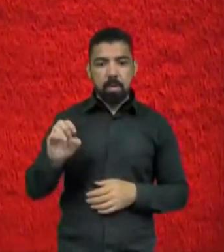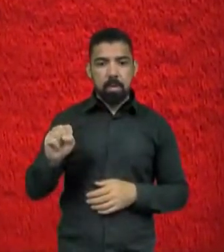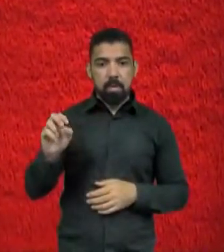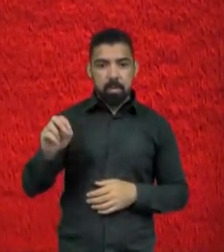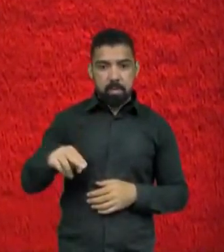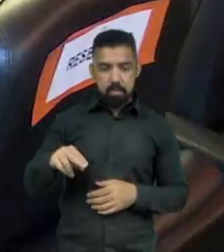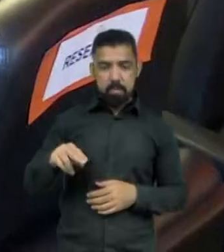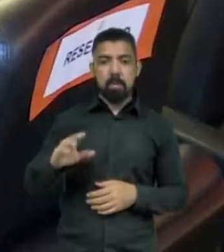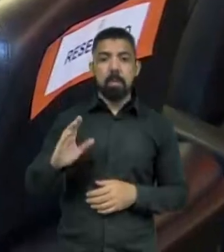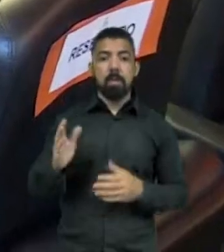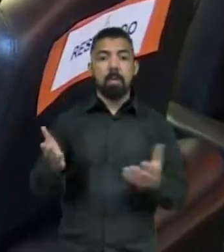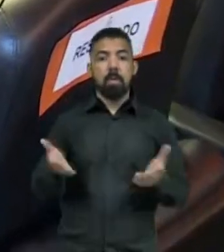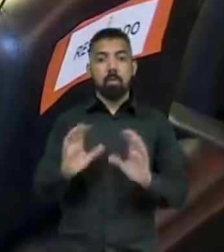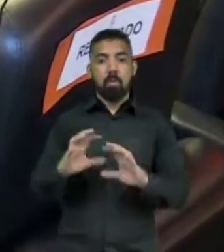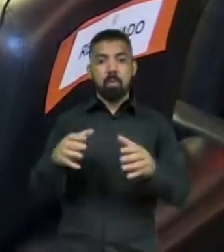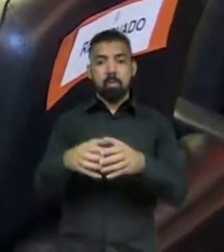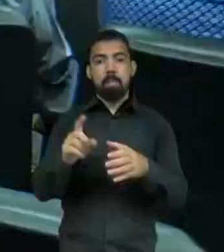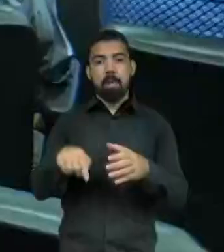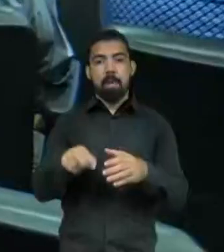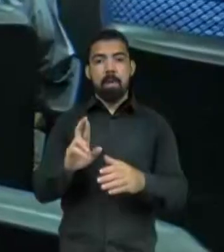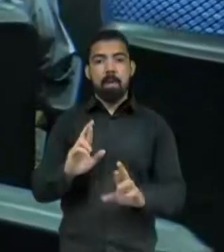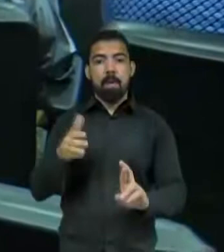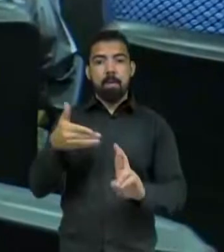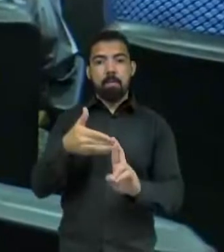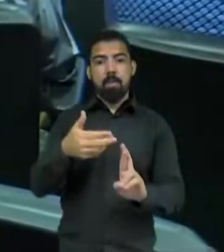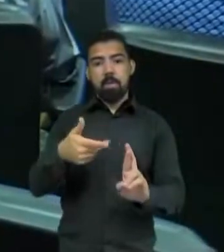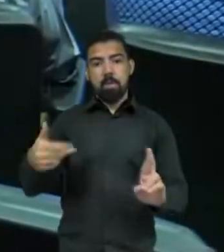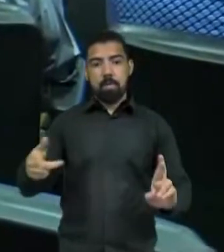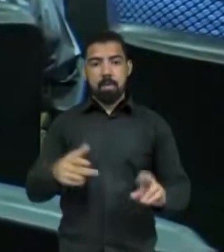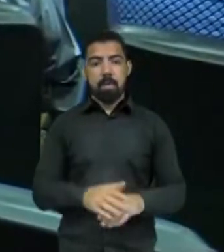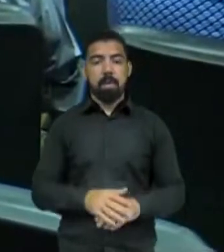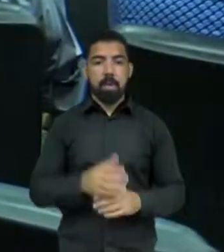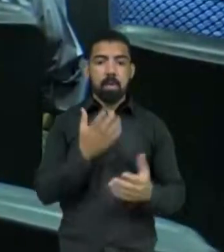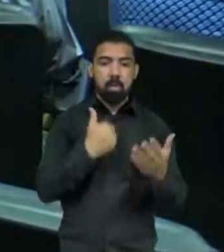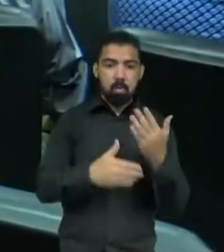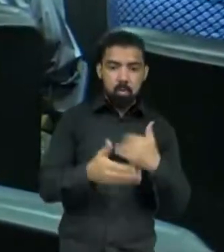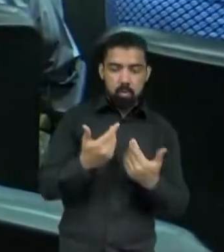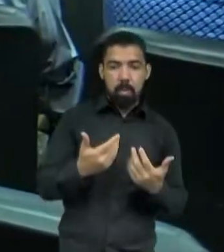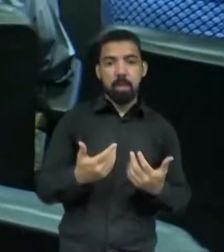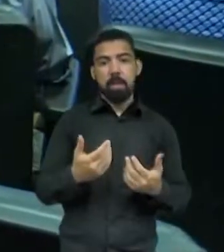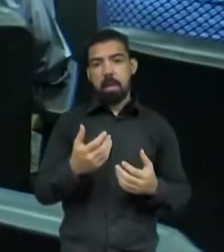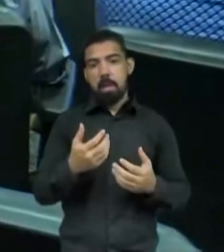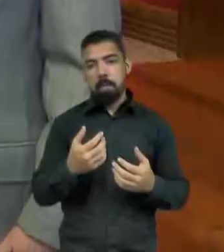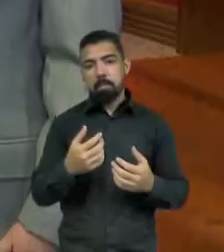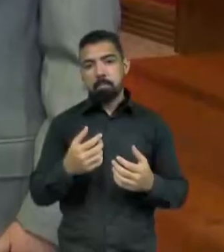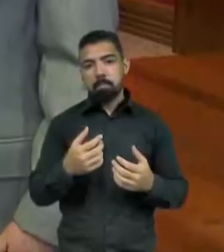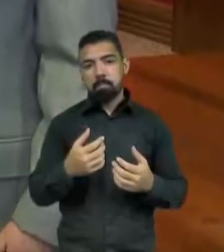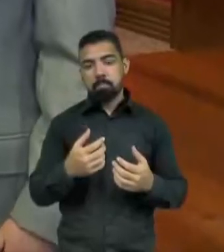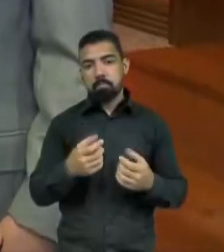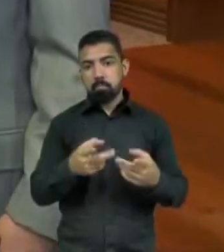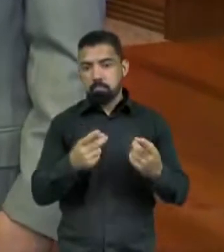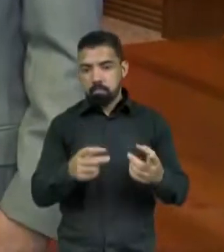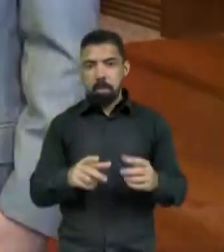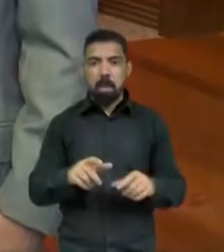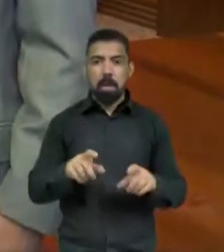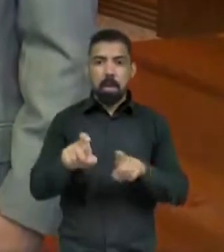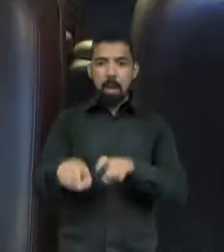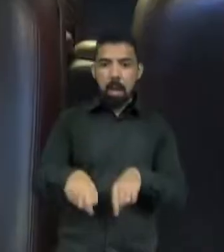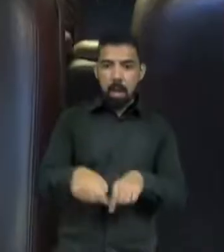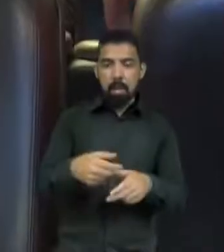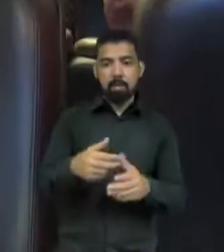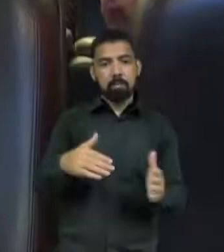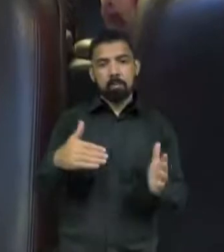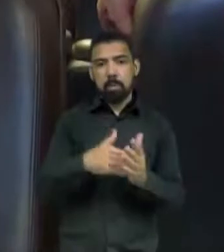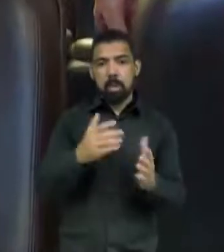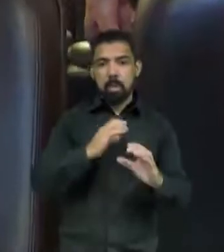diversos segmentos, desde alimentos e bebidas, agropecuária e comunicação. Um legado seguido pelos filhos e netos.